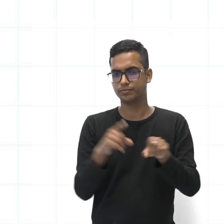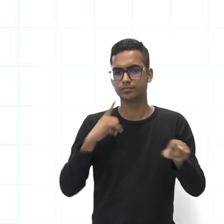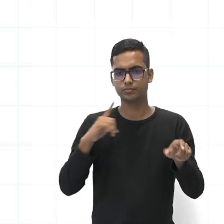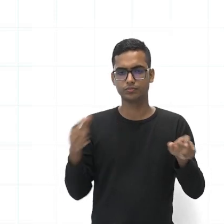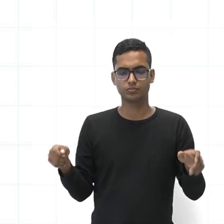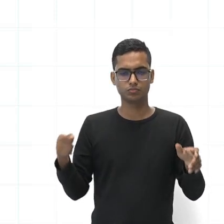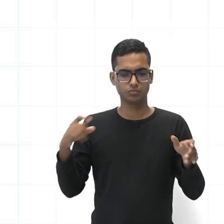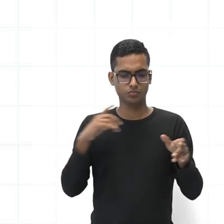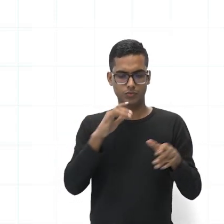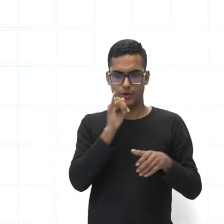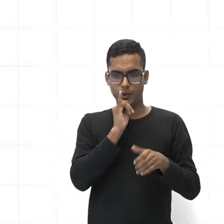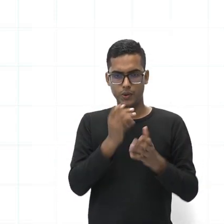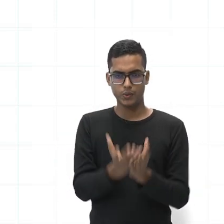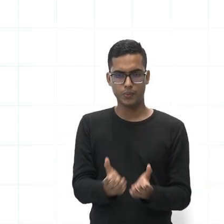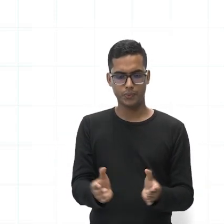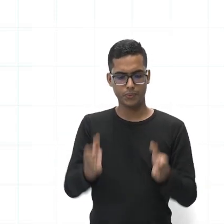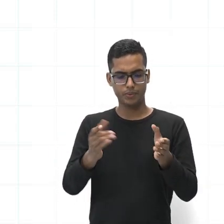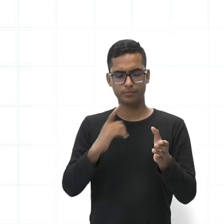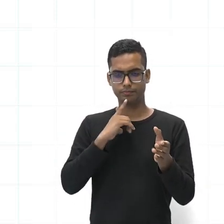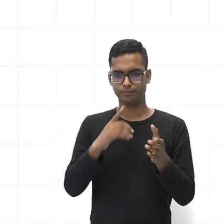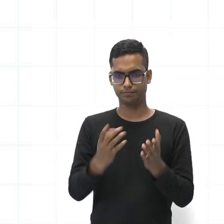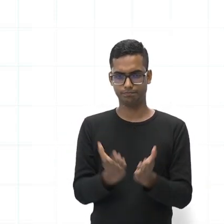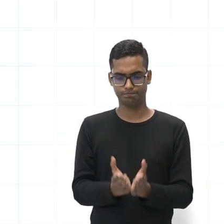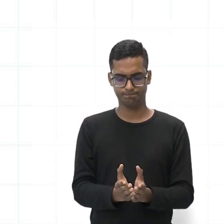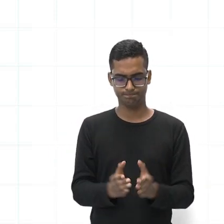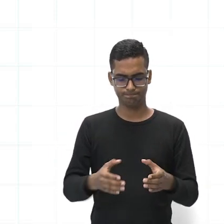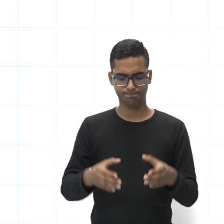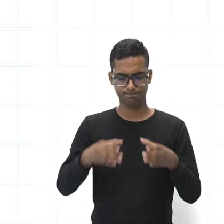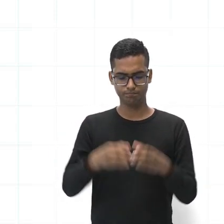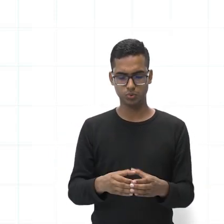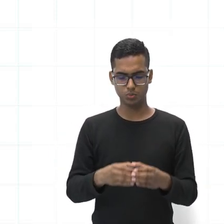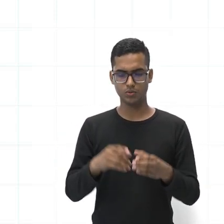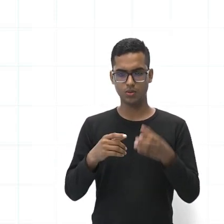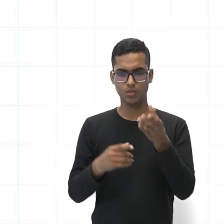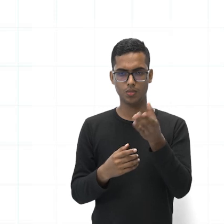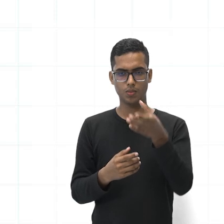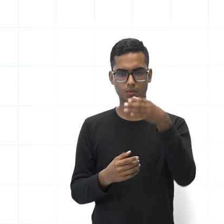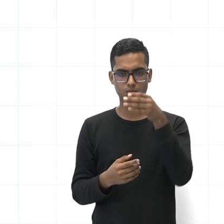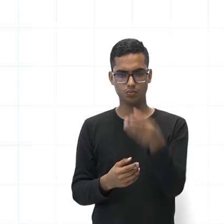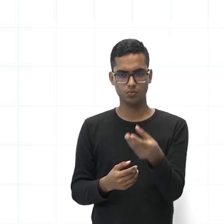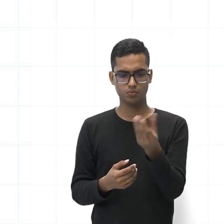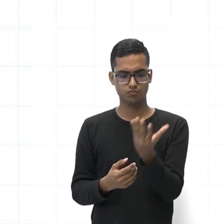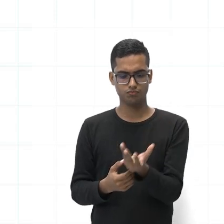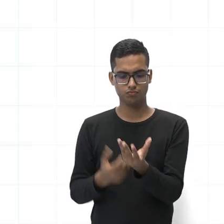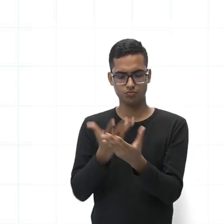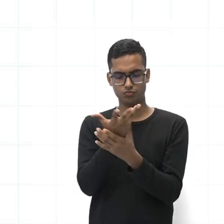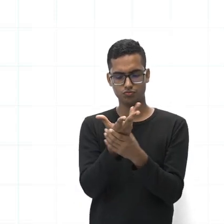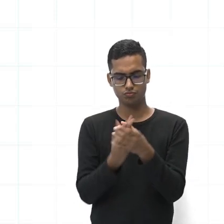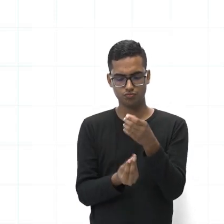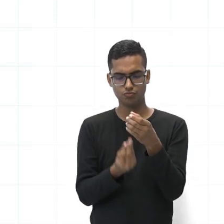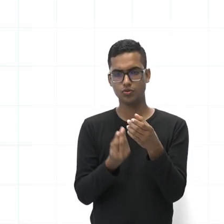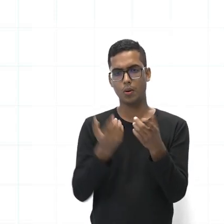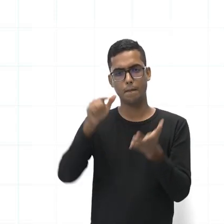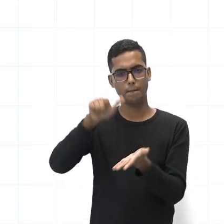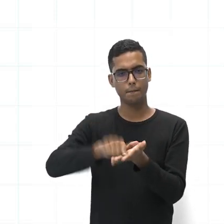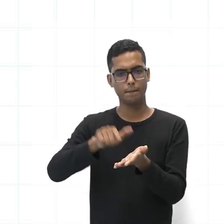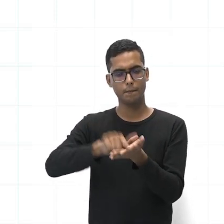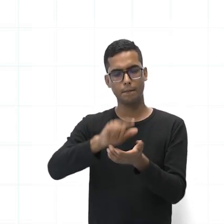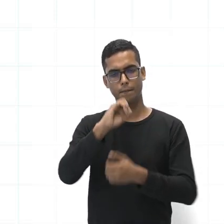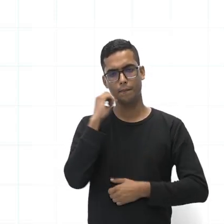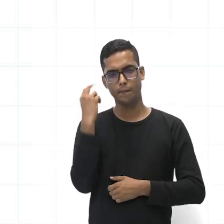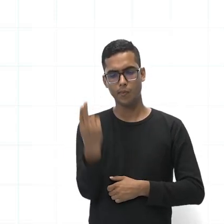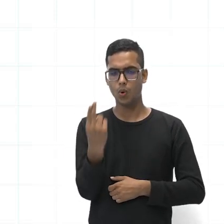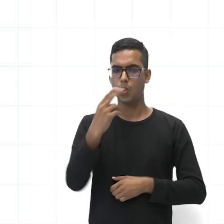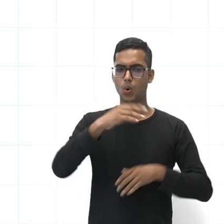Nós temos o quê? Um filtro, né? Podendo ser de papel ou de pano, que geralmente temos em